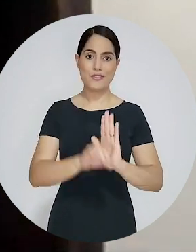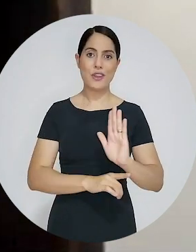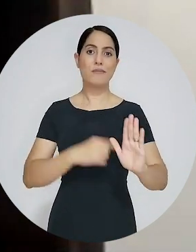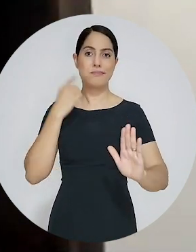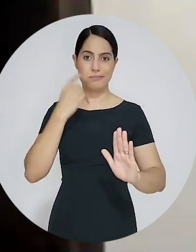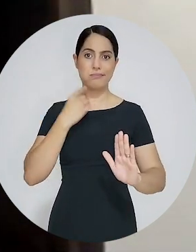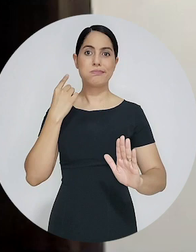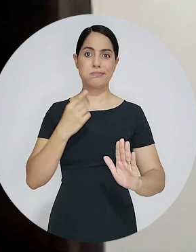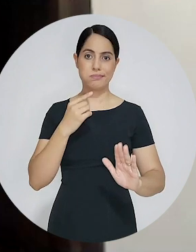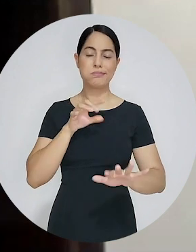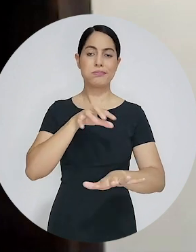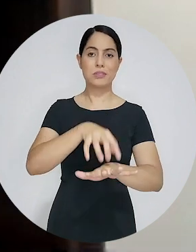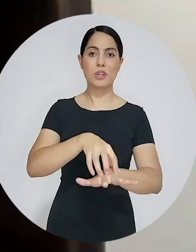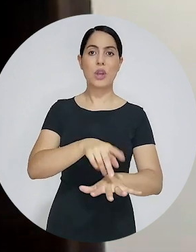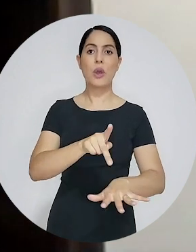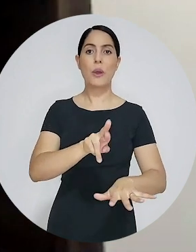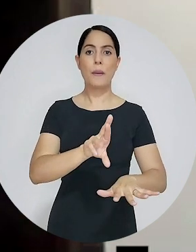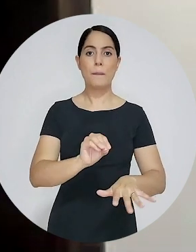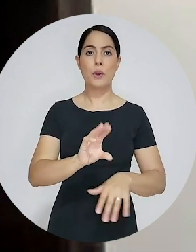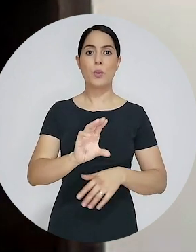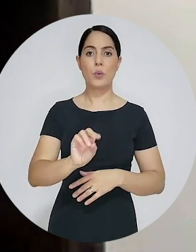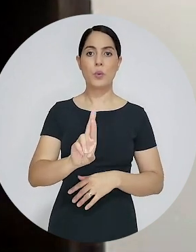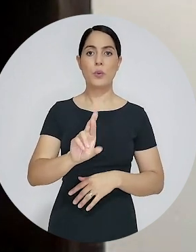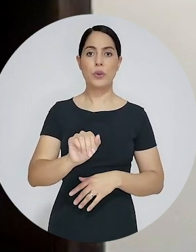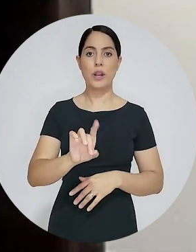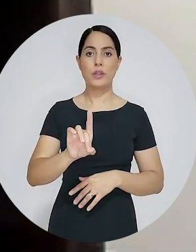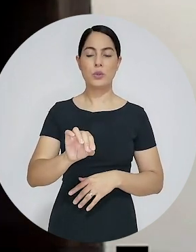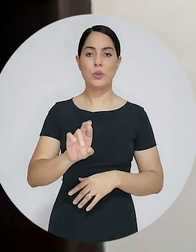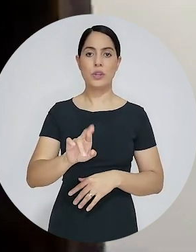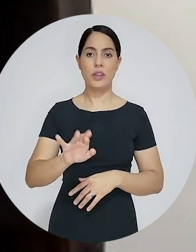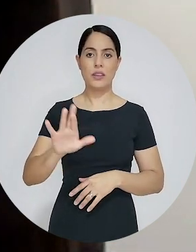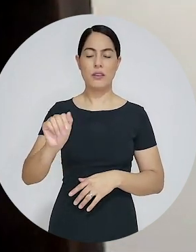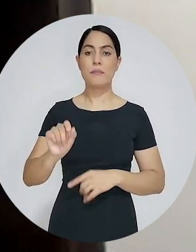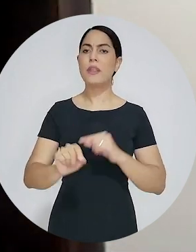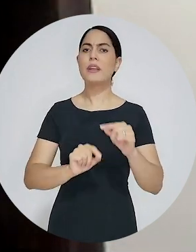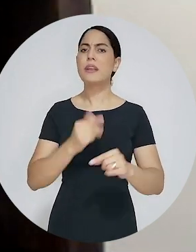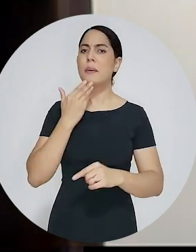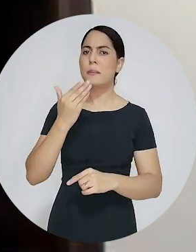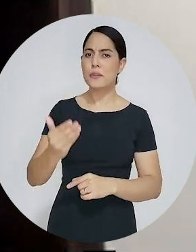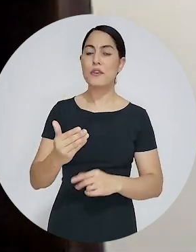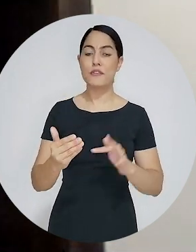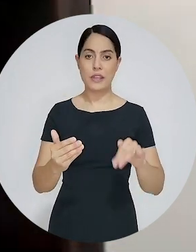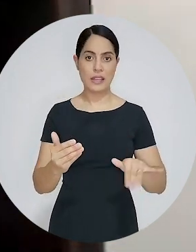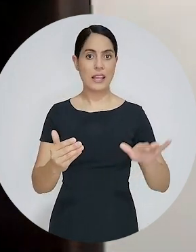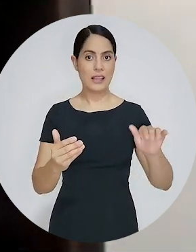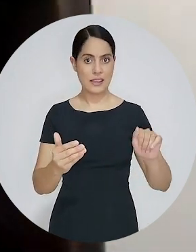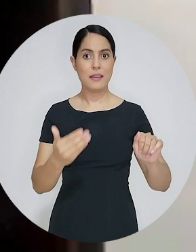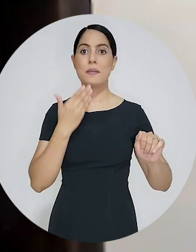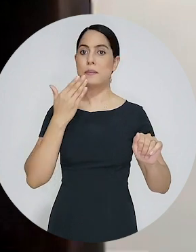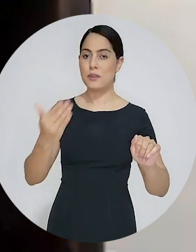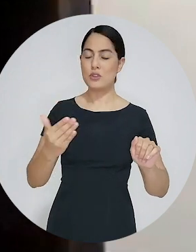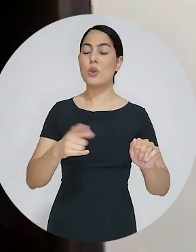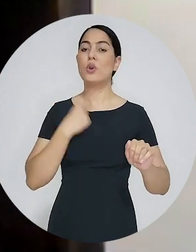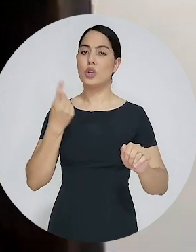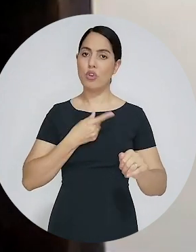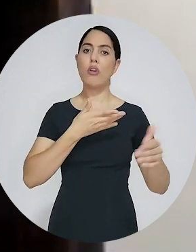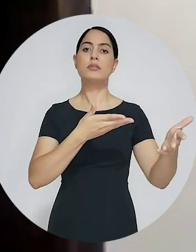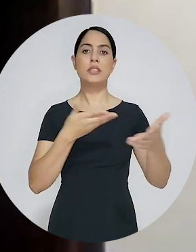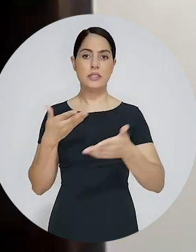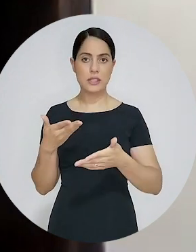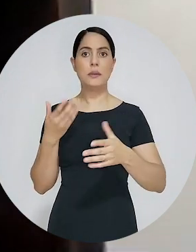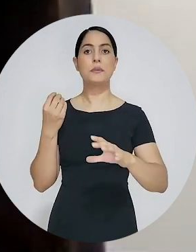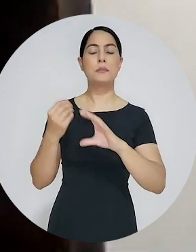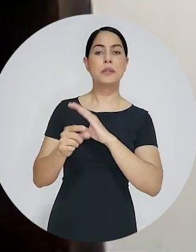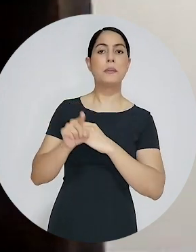Procuradoria de Defesa da Advogada, uma proposta lançada pela nossa conselheira Fernanda Marinella, que foi acolhida pelo plenário e